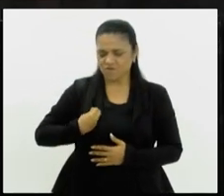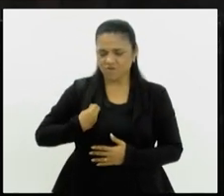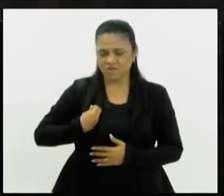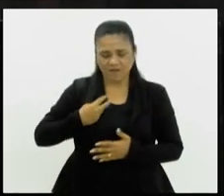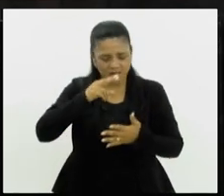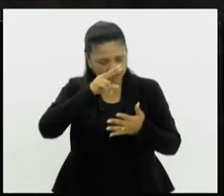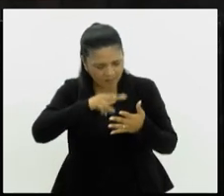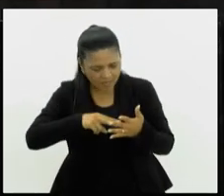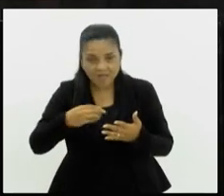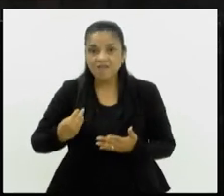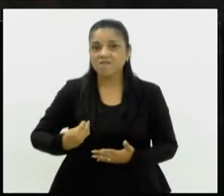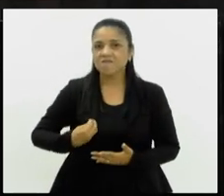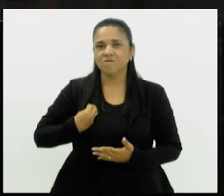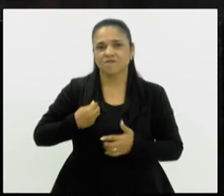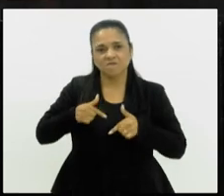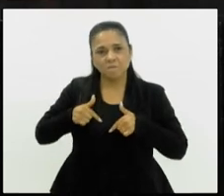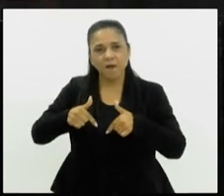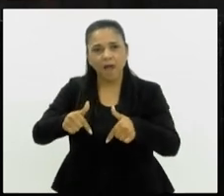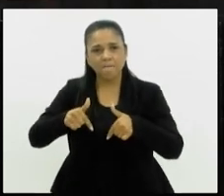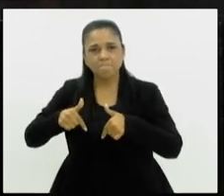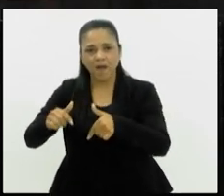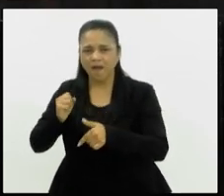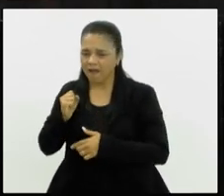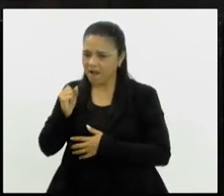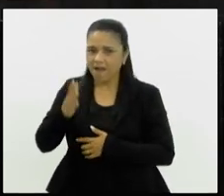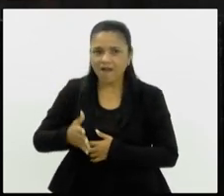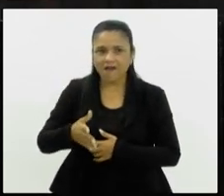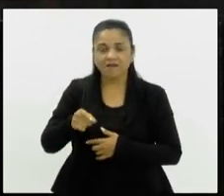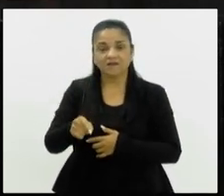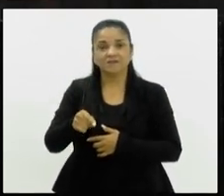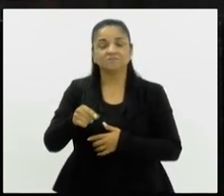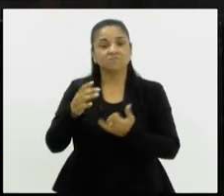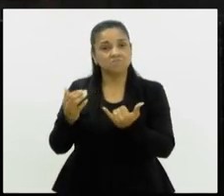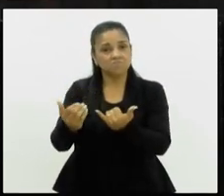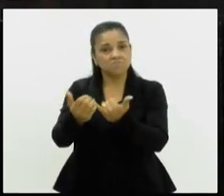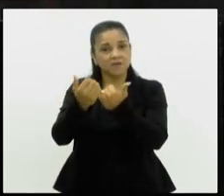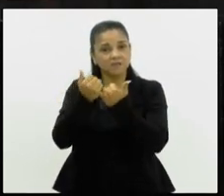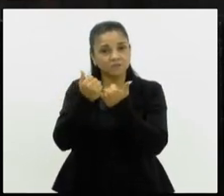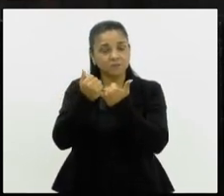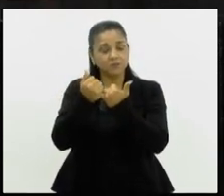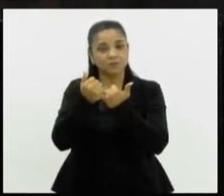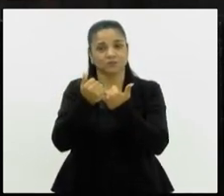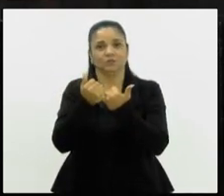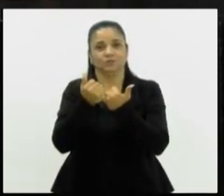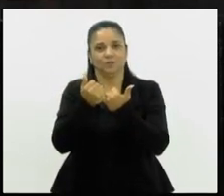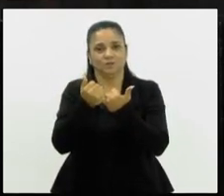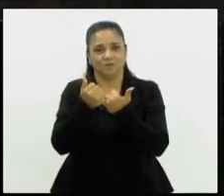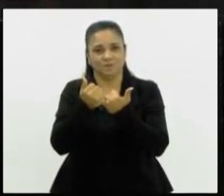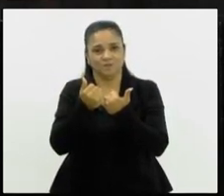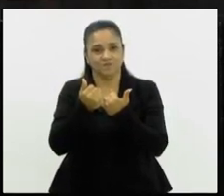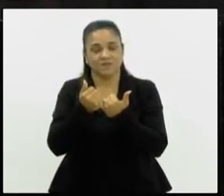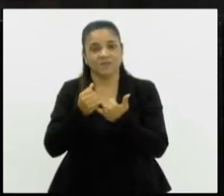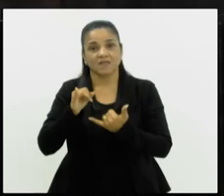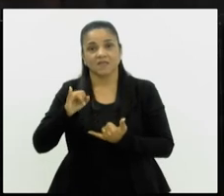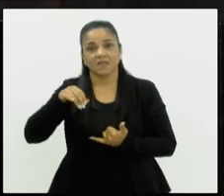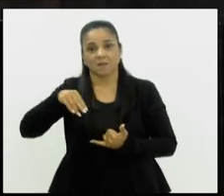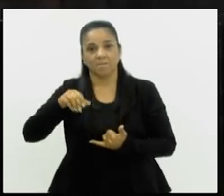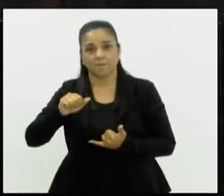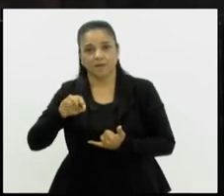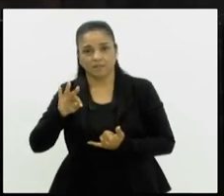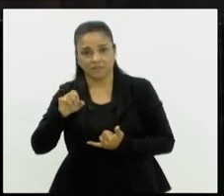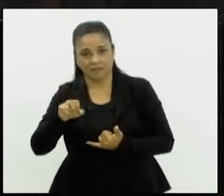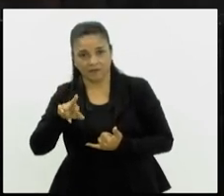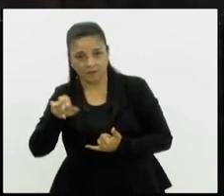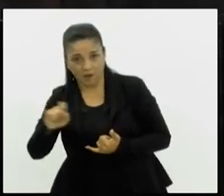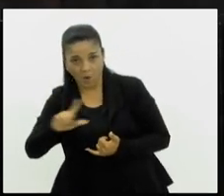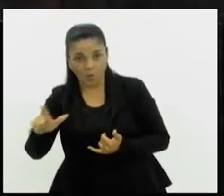Somos Um hoje está declarada como patrimônio material para que ela possa ser uma palavra viva